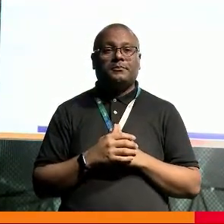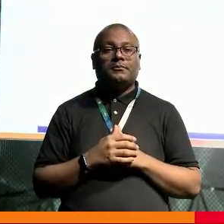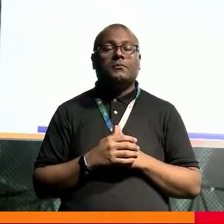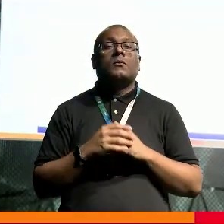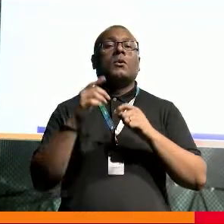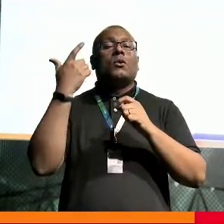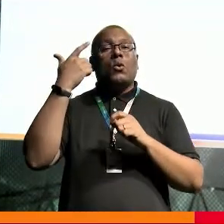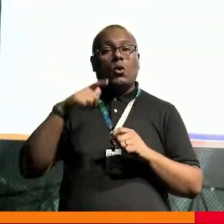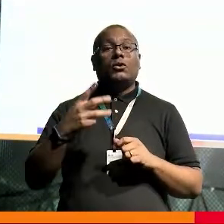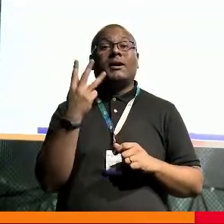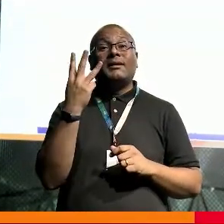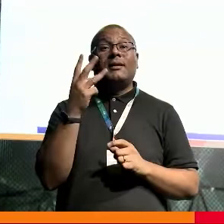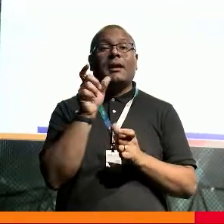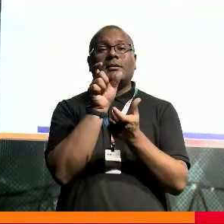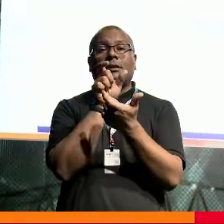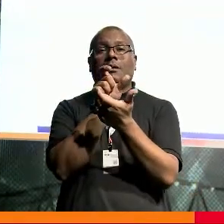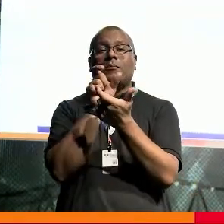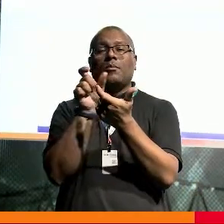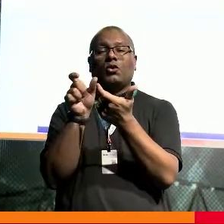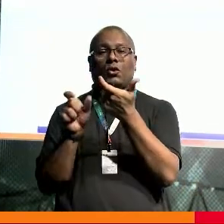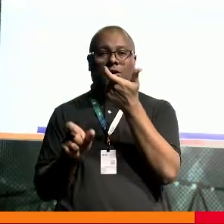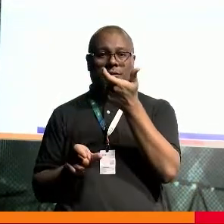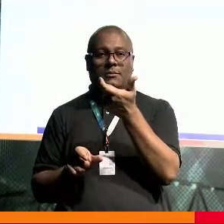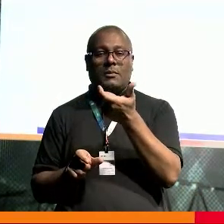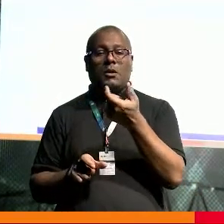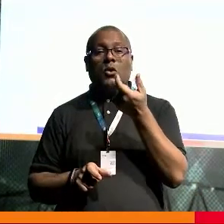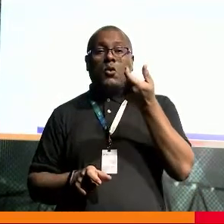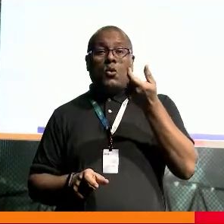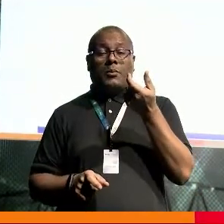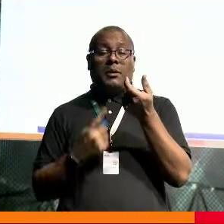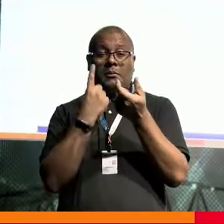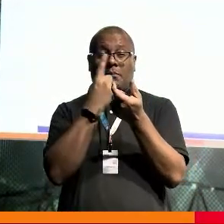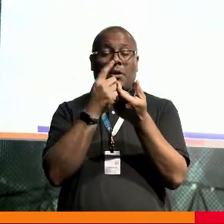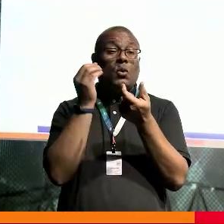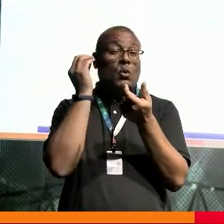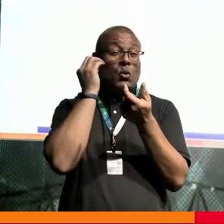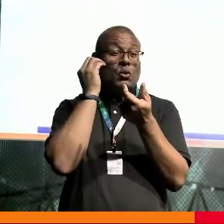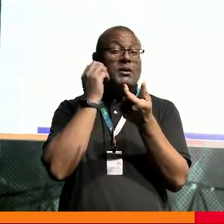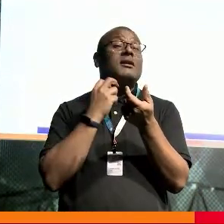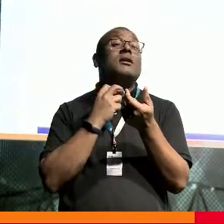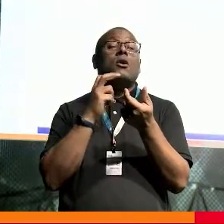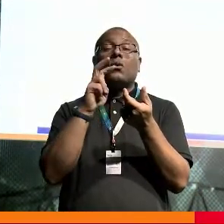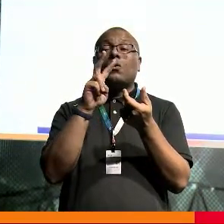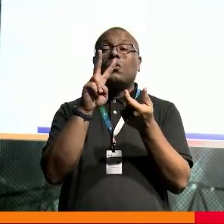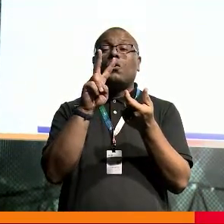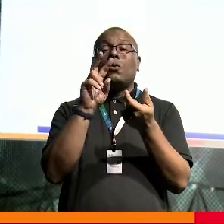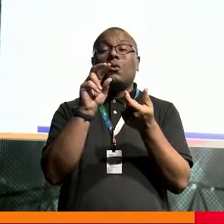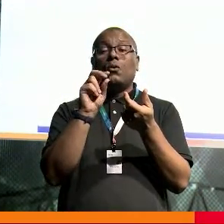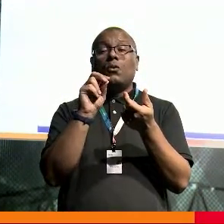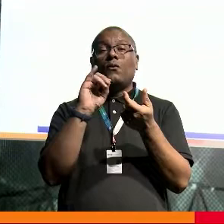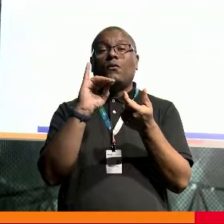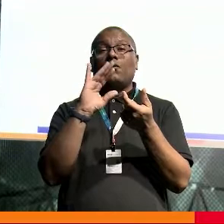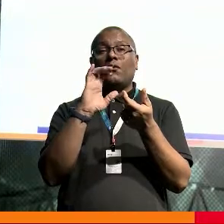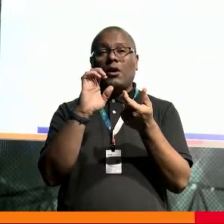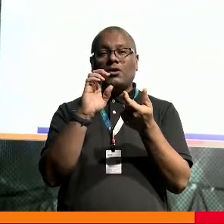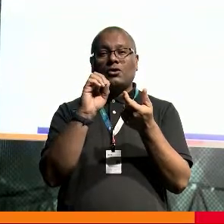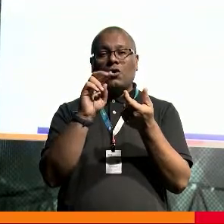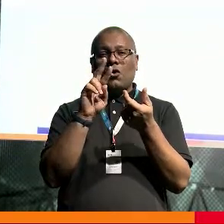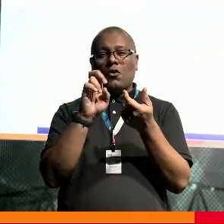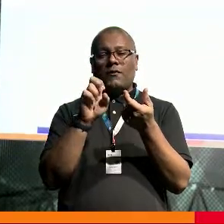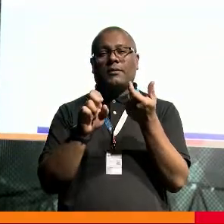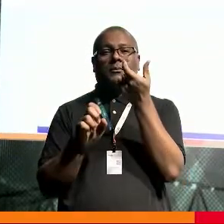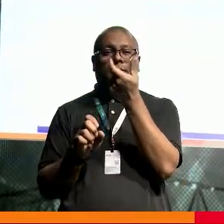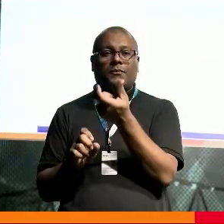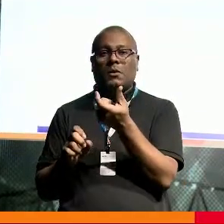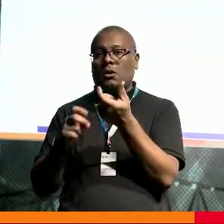cima eu tenho 3 botões bem interessantes. O primeiro vai me dar o teste com o VoiceOver, que a gente vai fazer. O segundo, ele vai